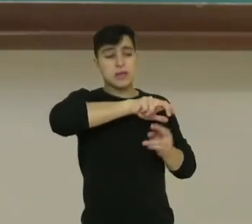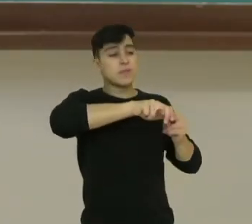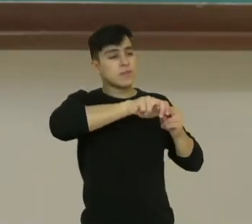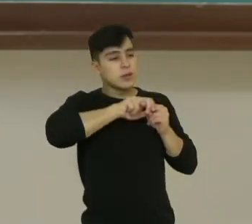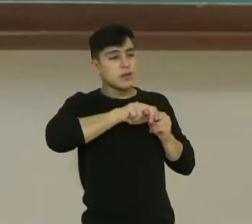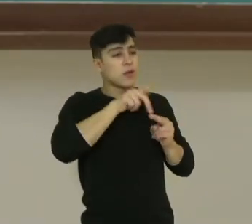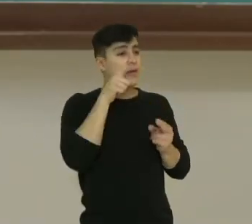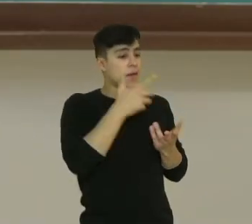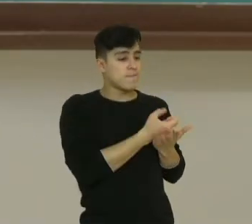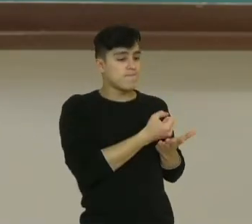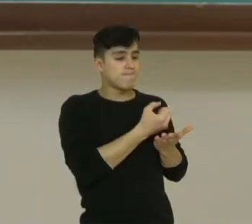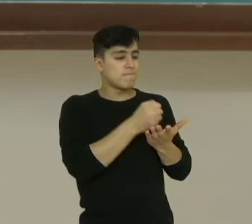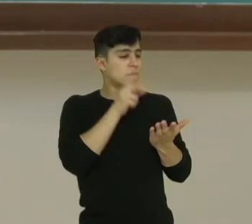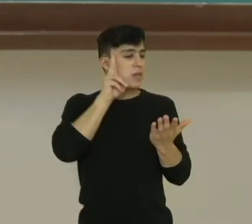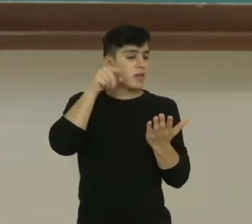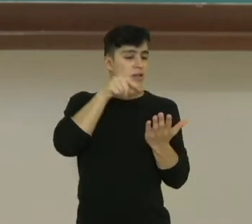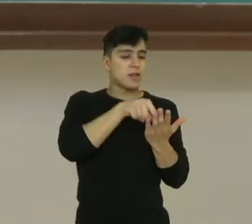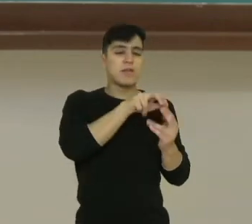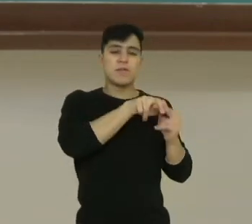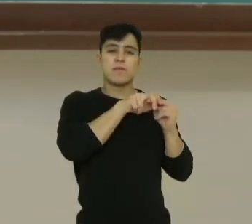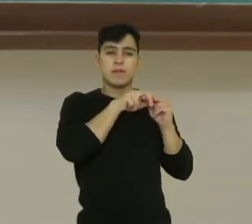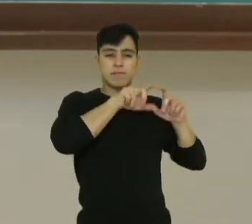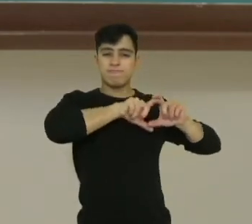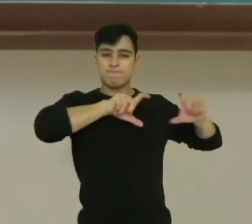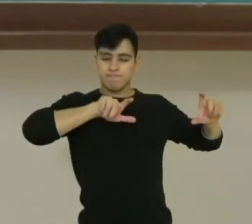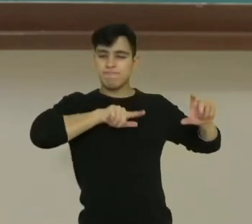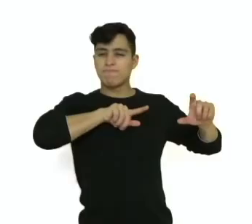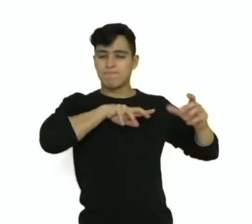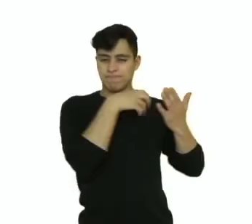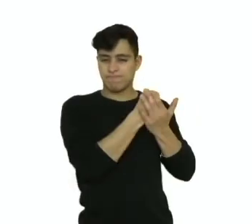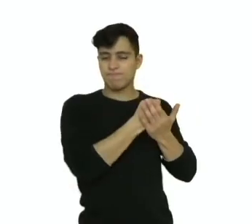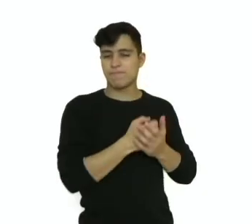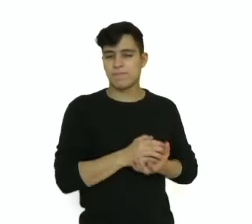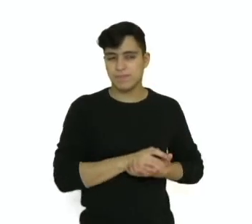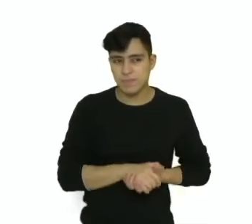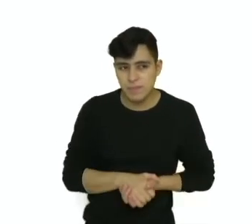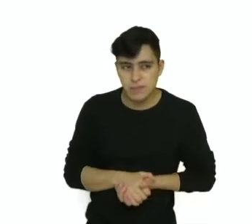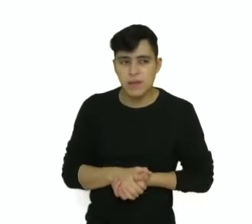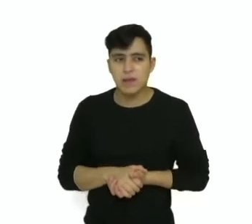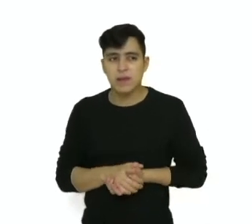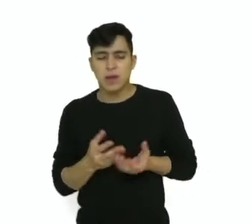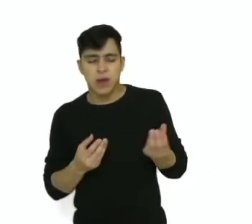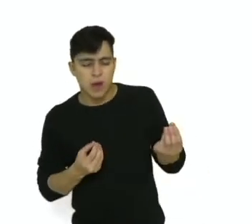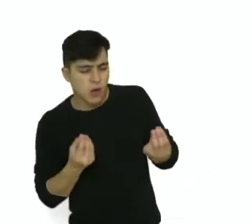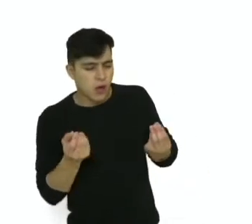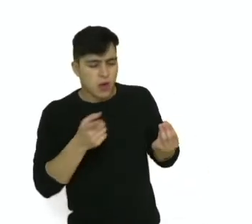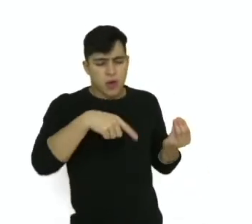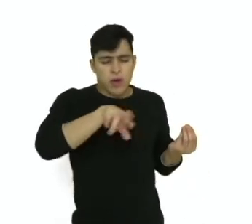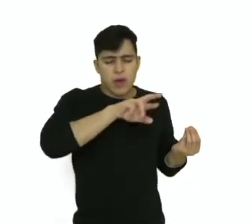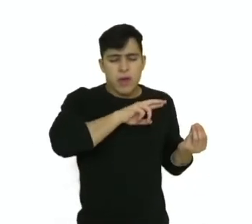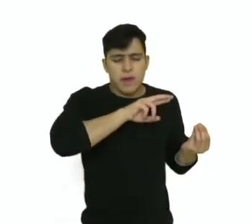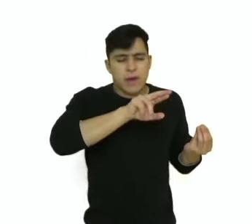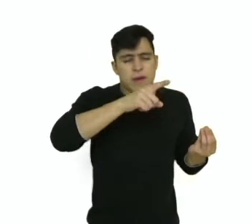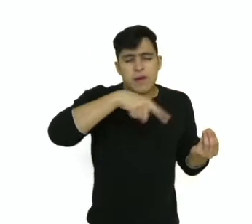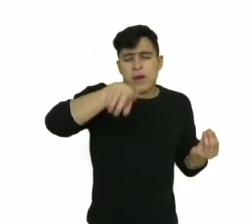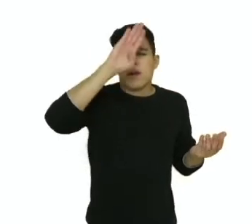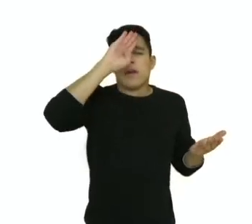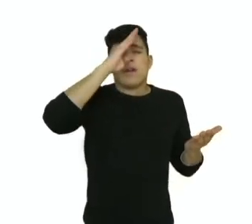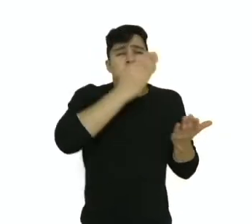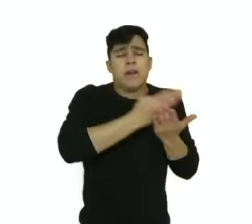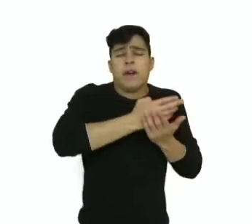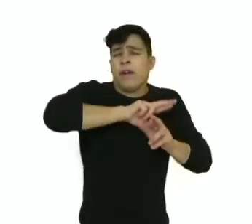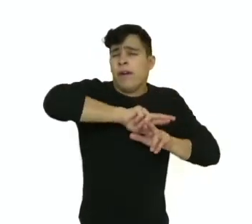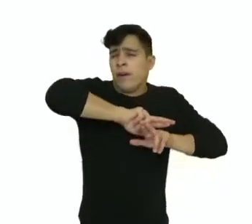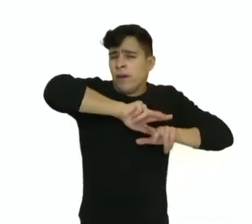a história deles através desse códex. Tá? Religião. Os astecas eram politeístas, ou